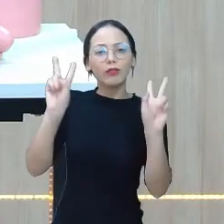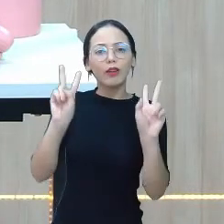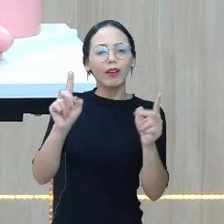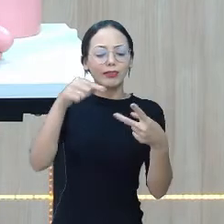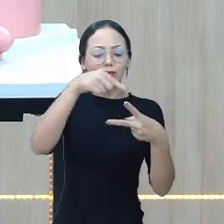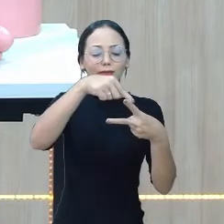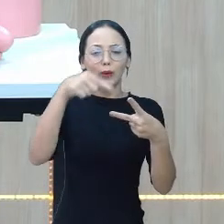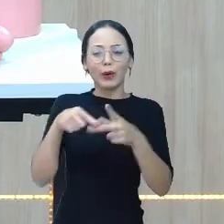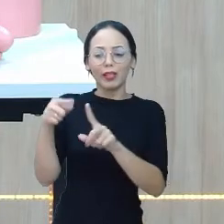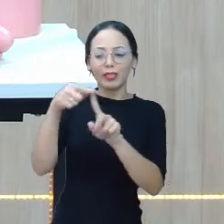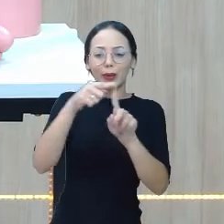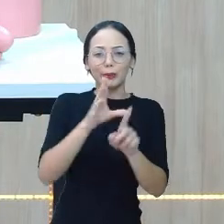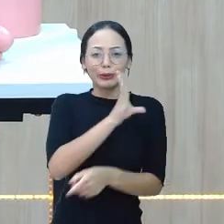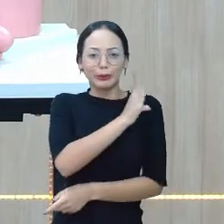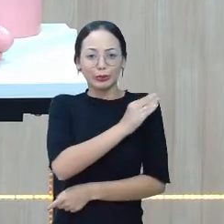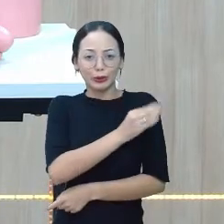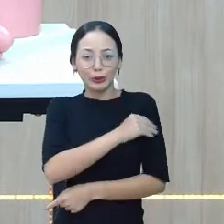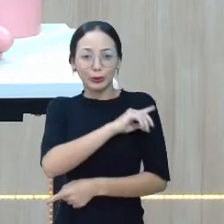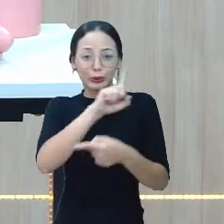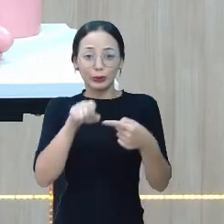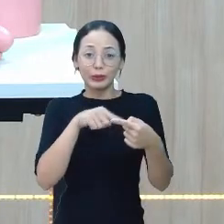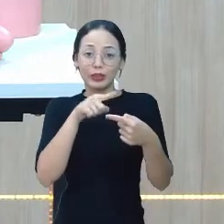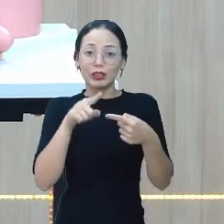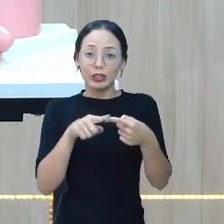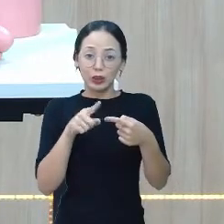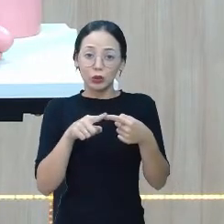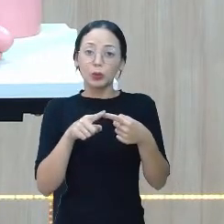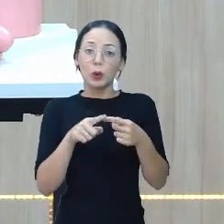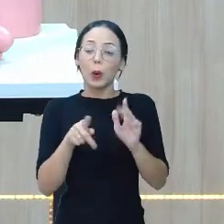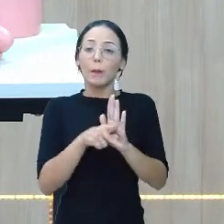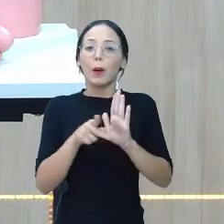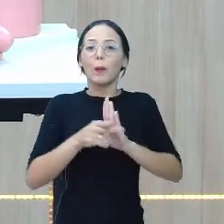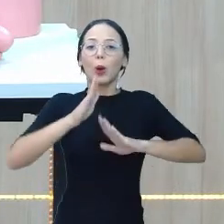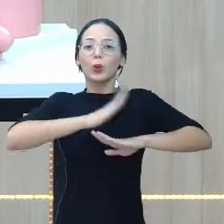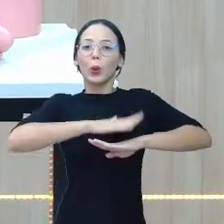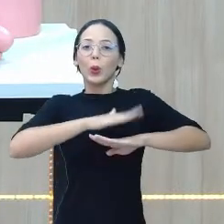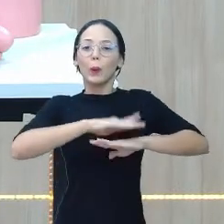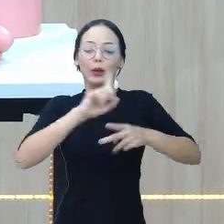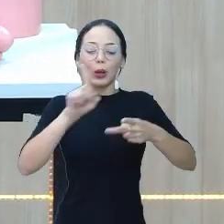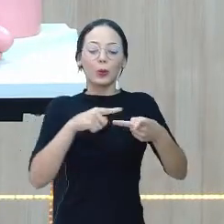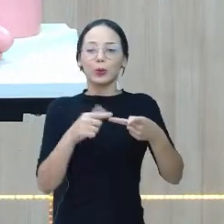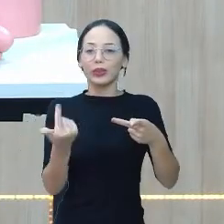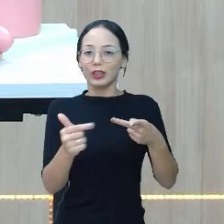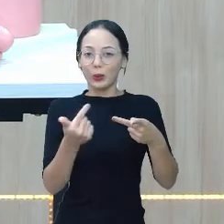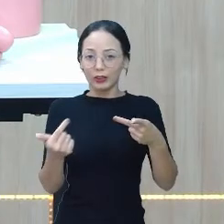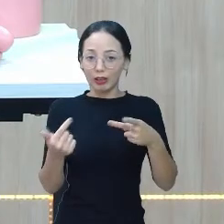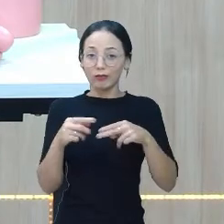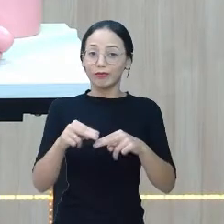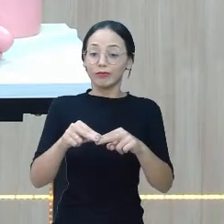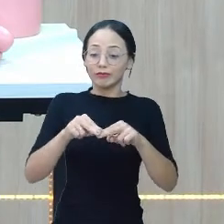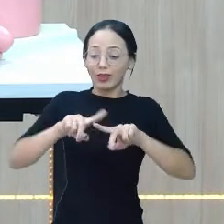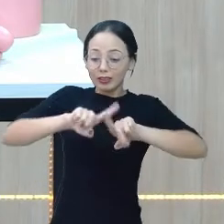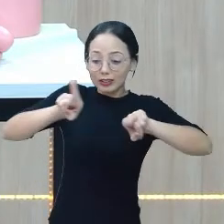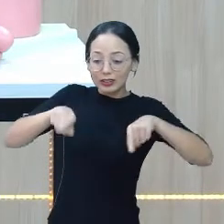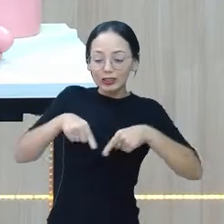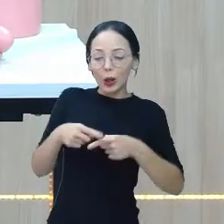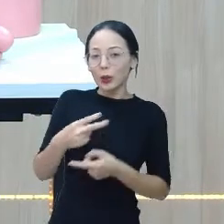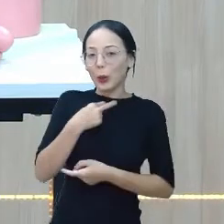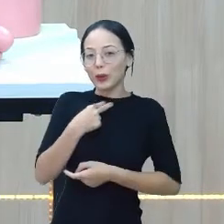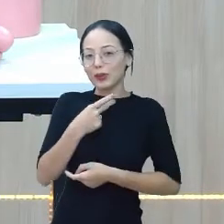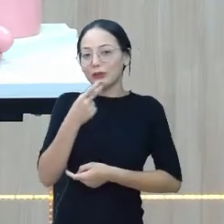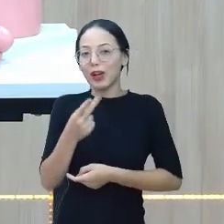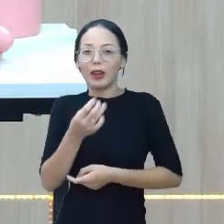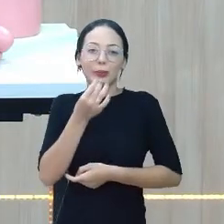dois tipos de músculo. Os músculos voluntários e os músculos involuntários. Né? Por isso que na sala de aula a gente não pode